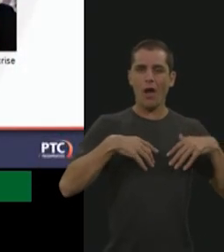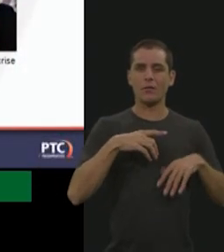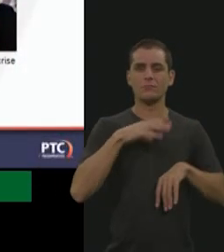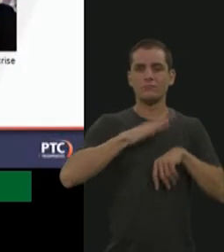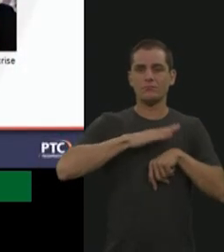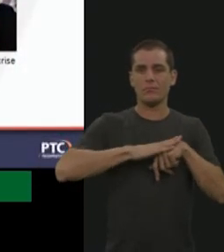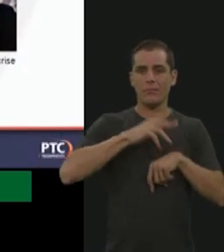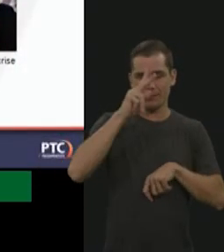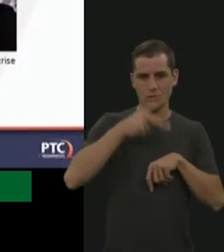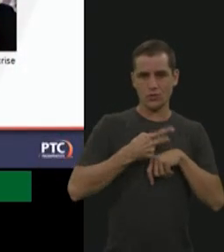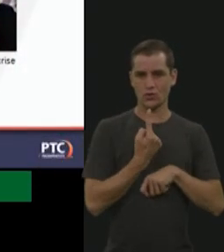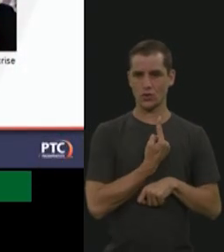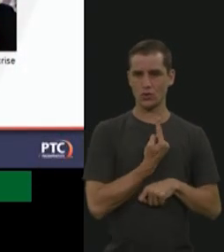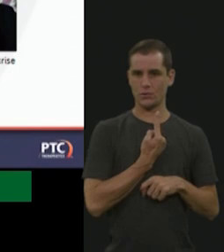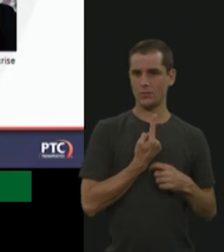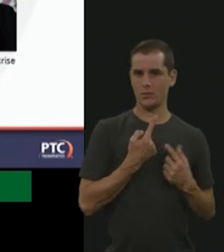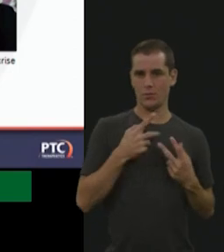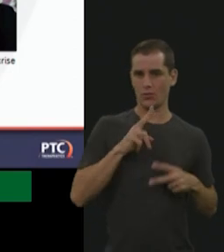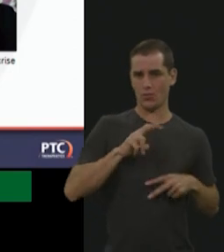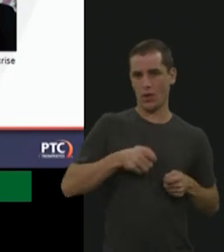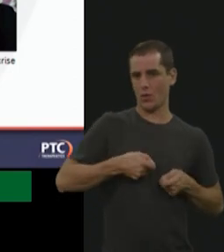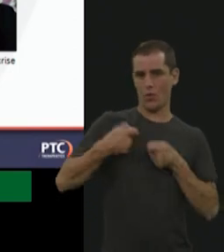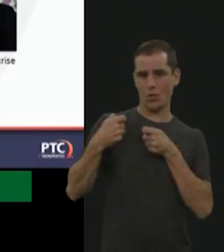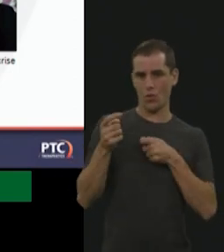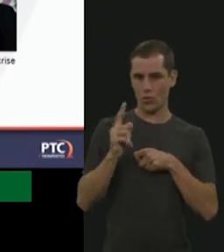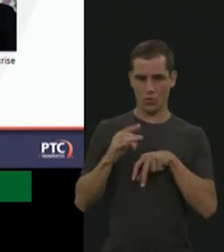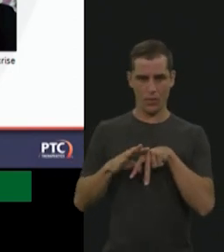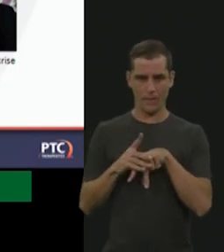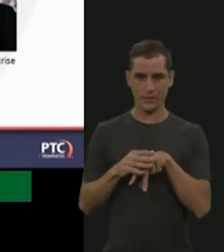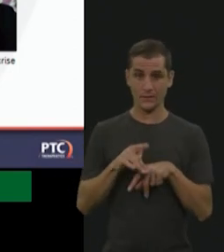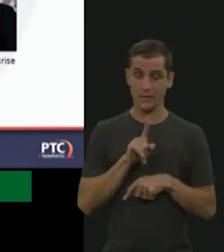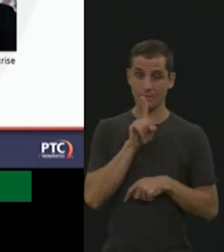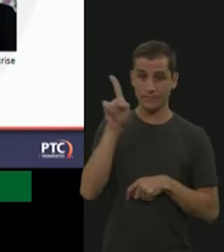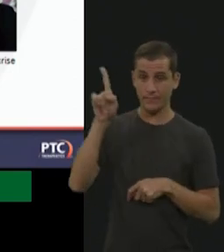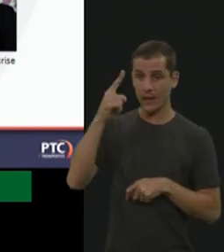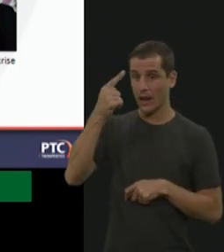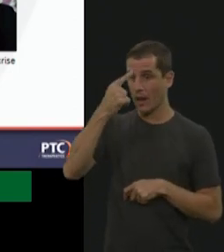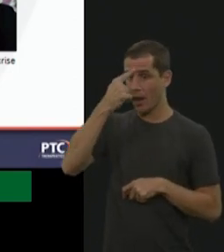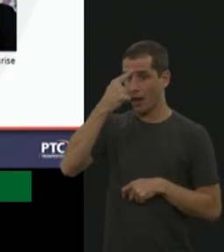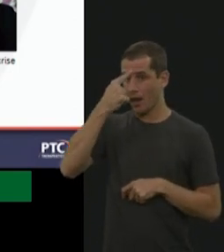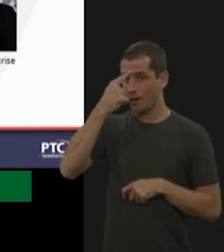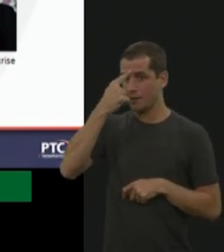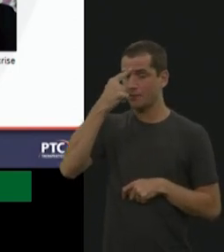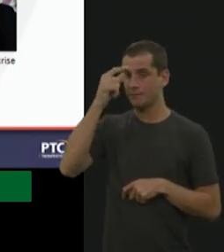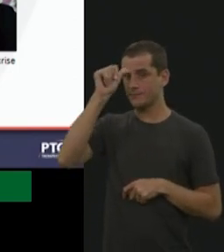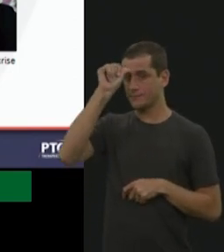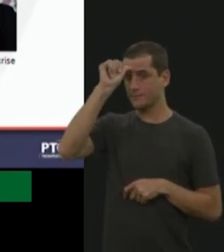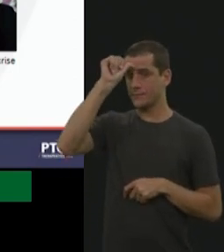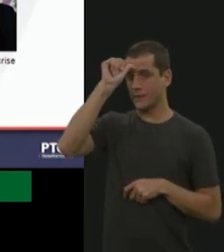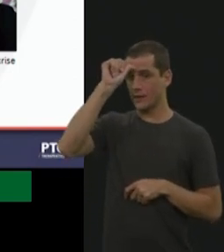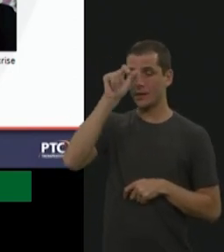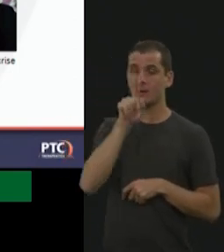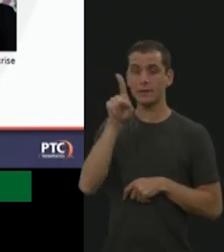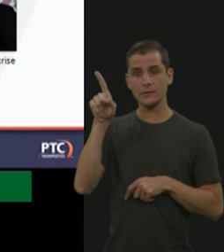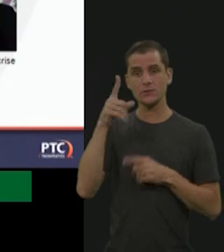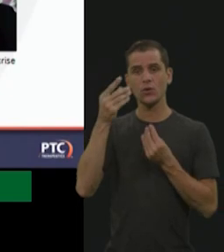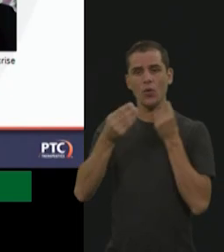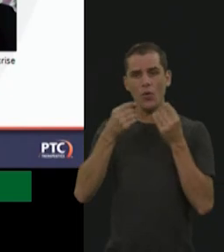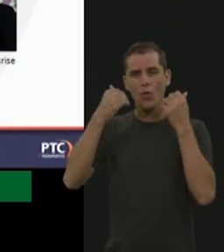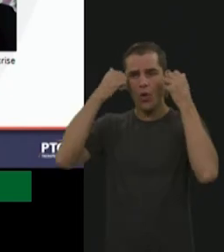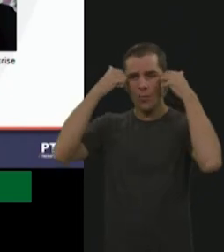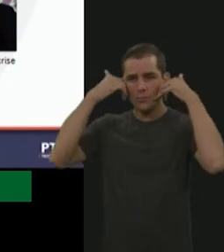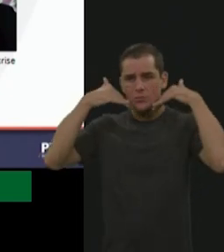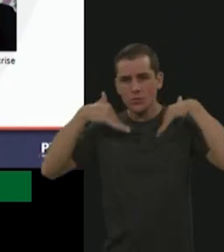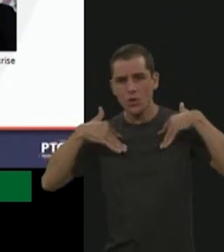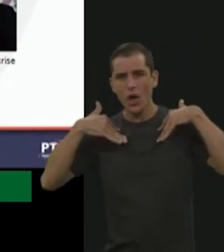7 casos da Índia, onde 100% apresentava atraso de desenvolvimento, a questão da disautonomia, né, sudorese, salivação,